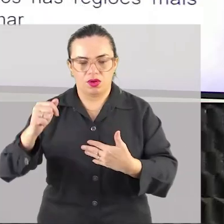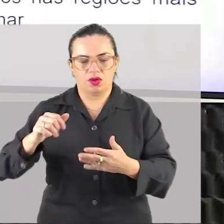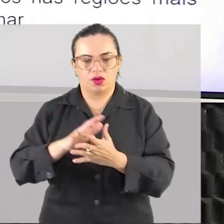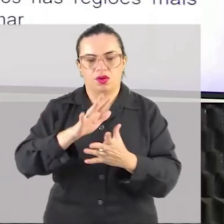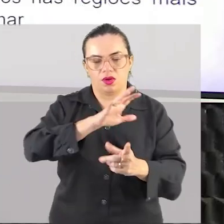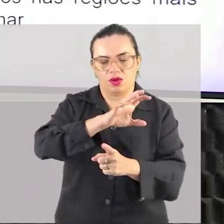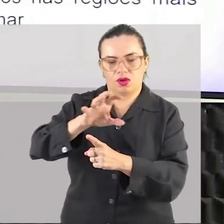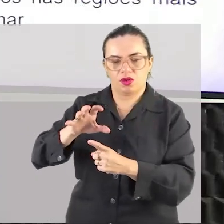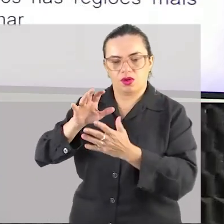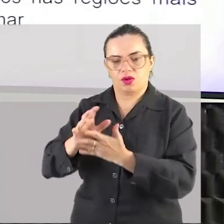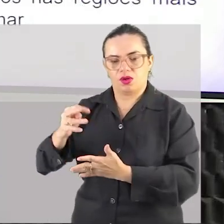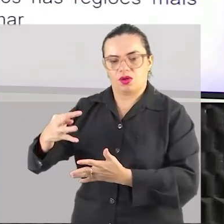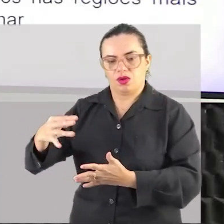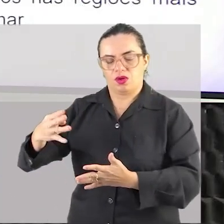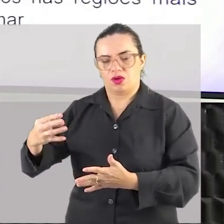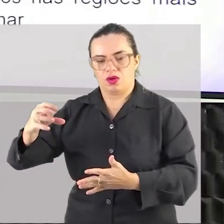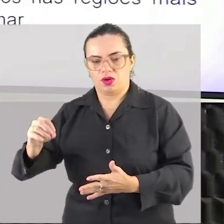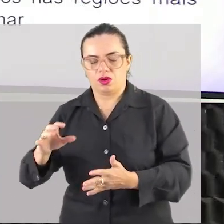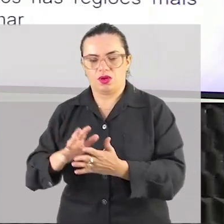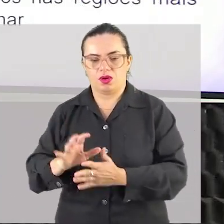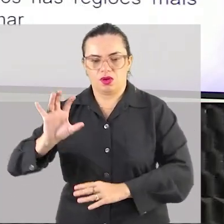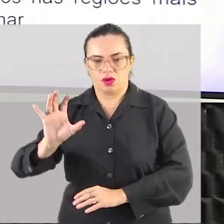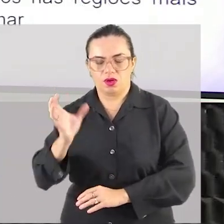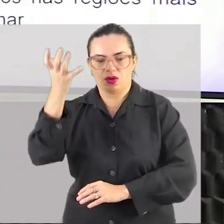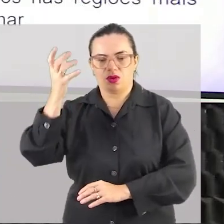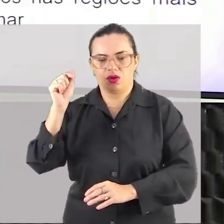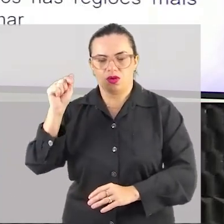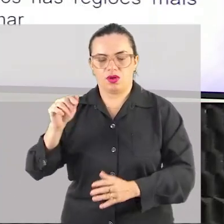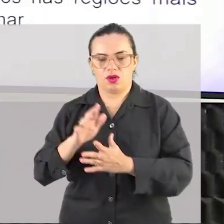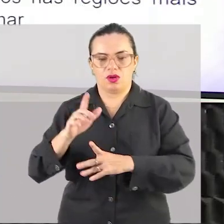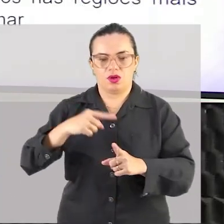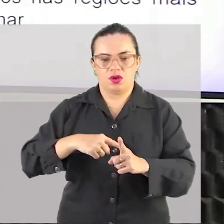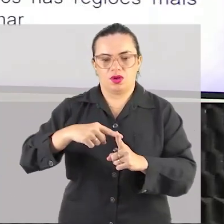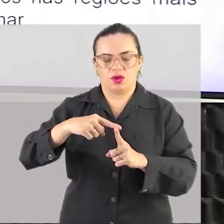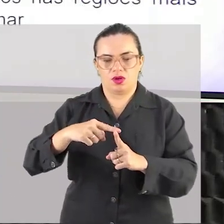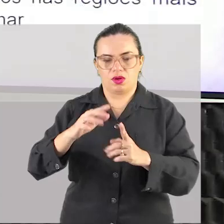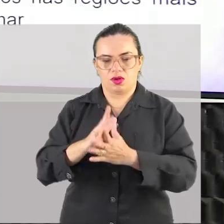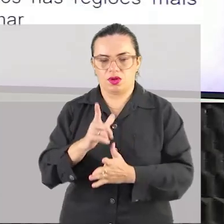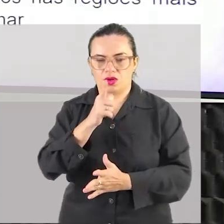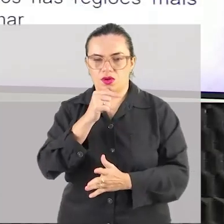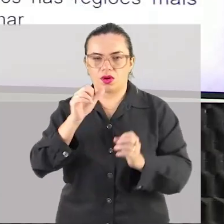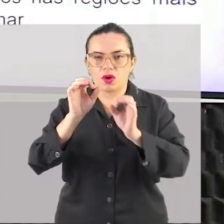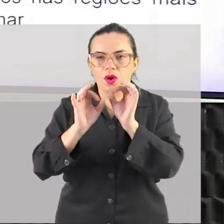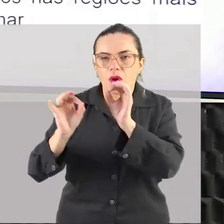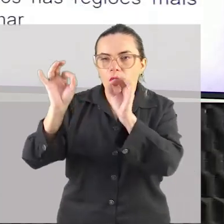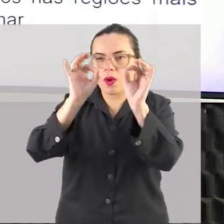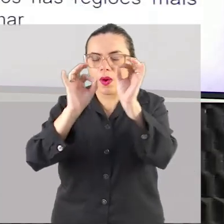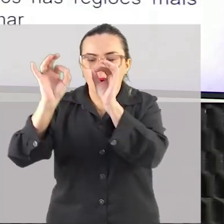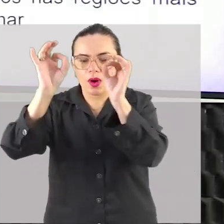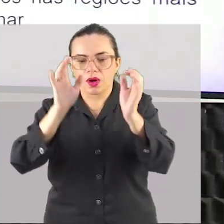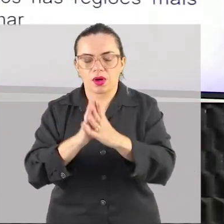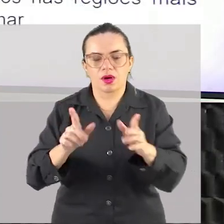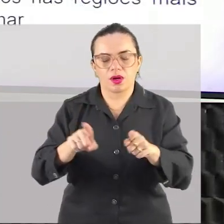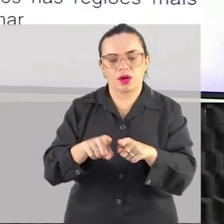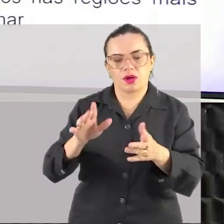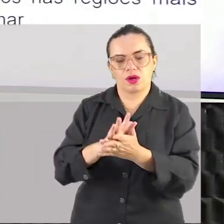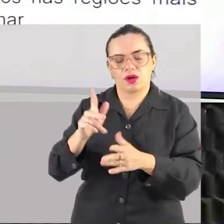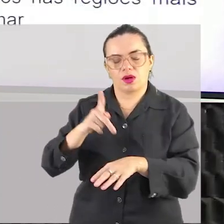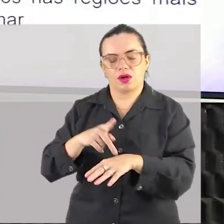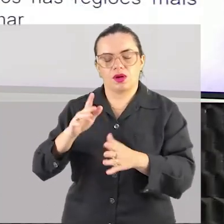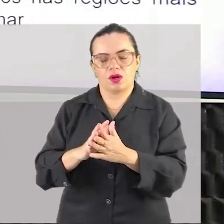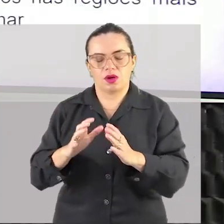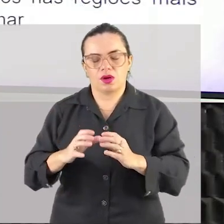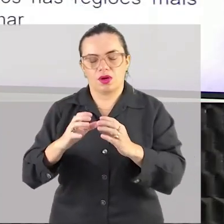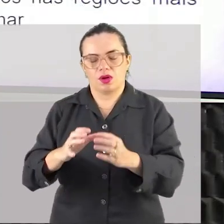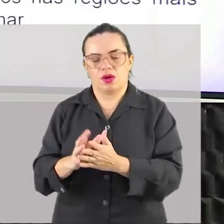do intemperismo, e aí o destaque fica pelo clima, temperatura e umidade. E eu tenho as rochas metamórficas, que